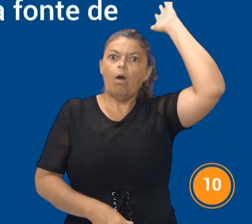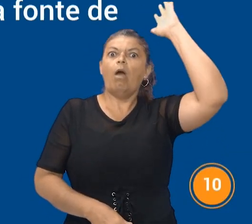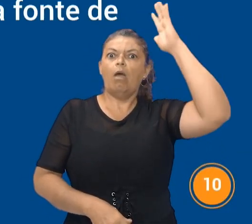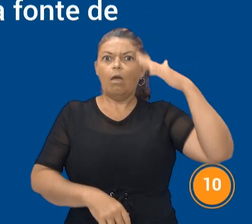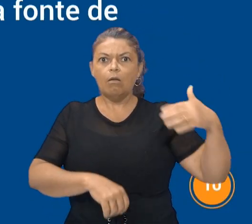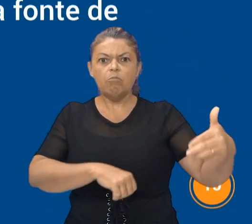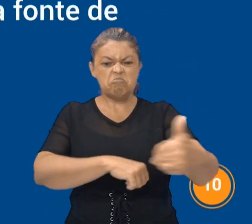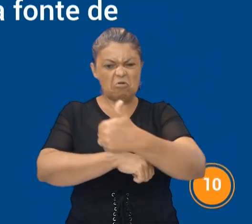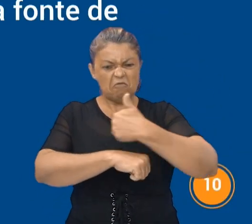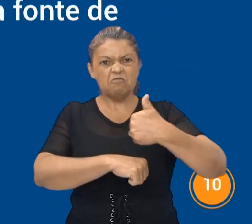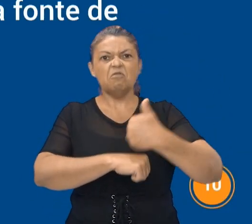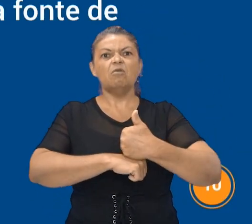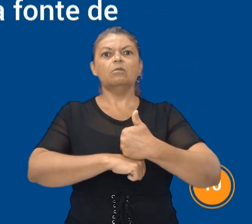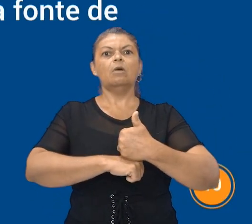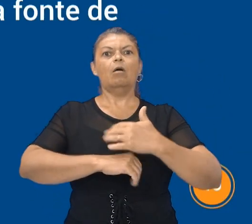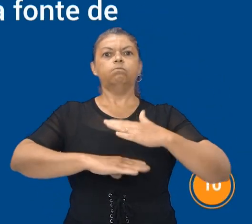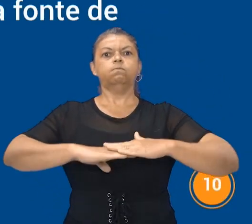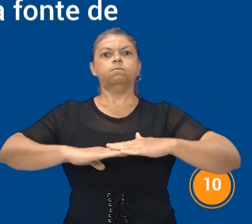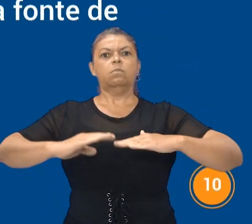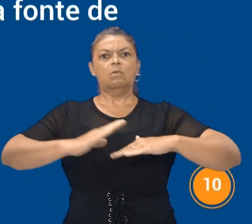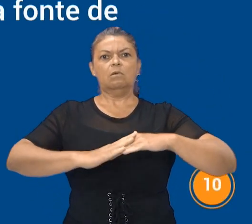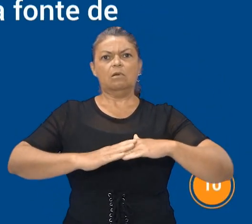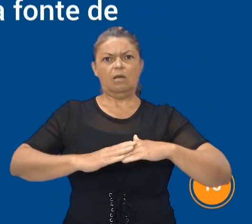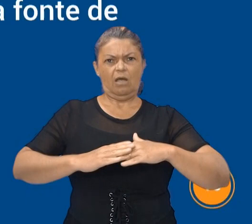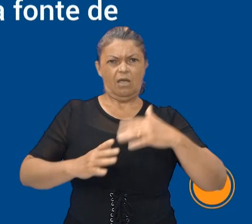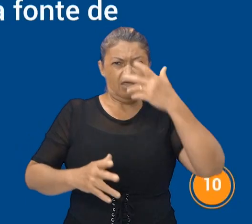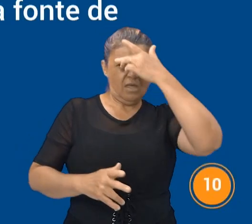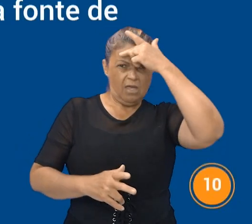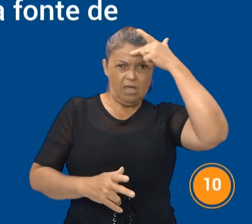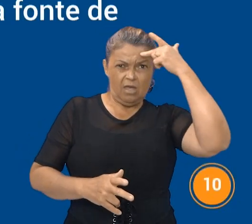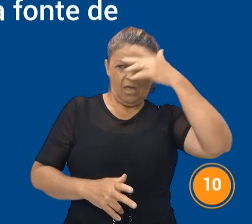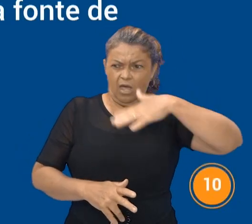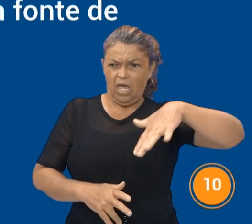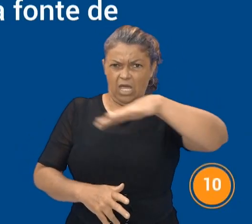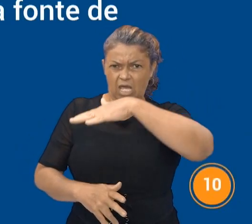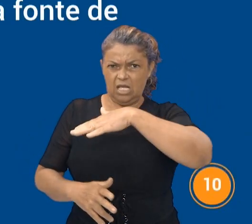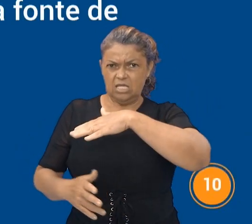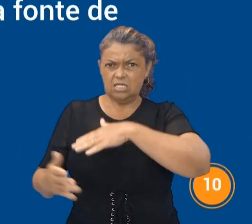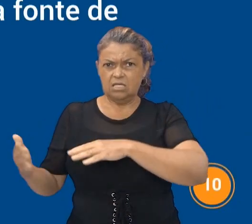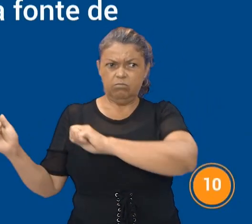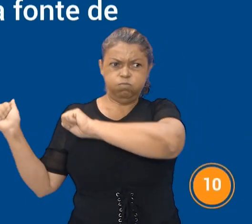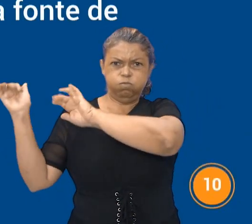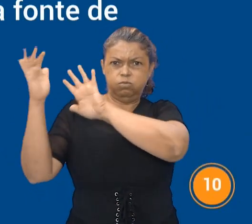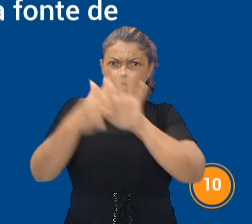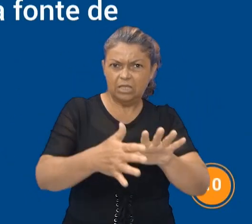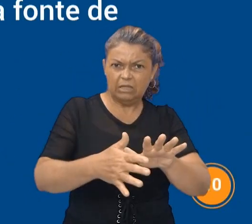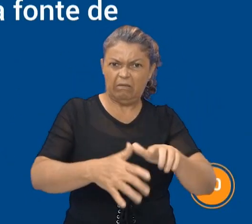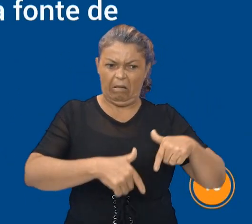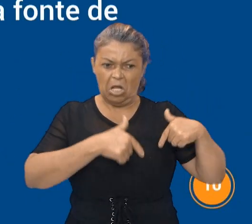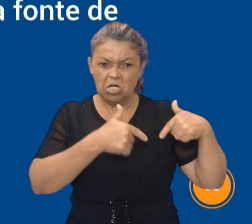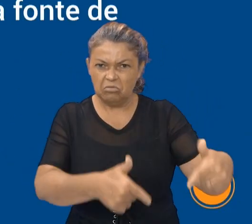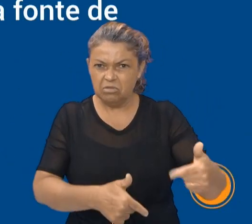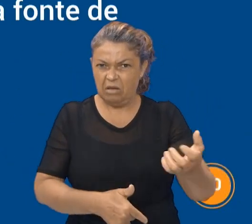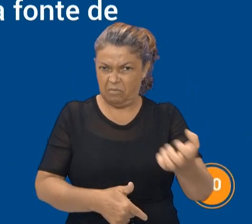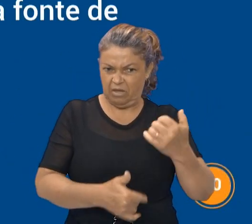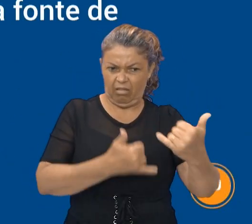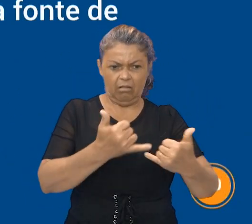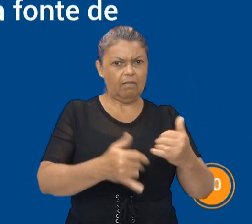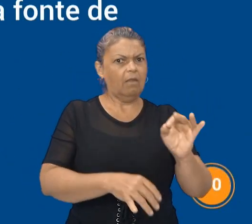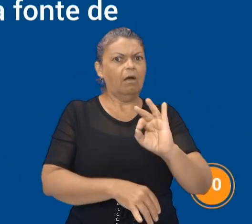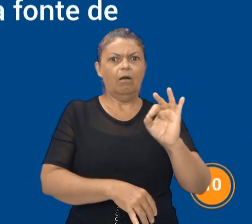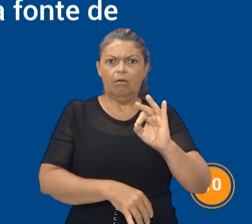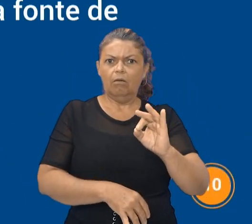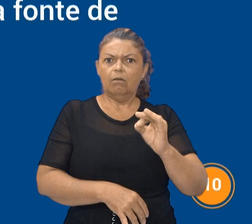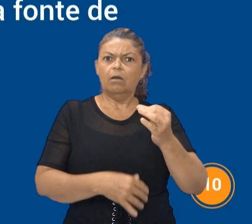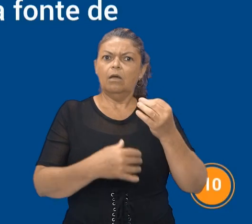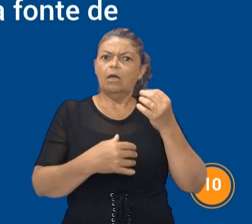Eles não iam lá lutar à toa para conquistar em nome de Roma, jamais. Eles recebiam por isso.